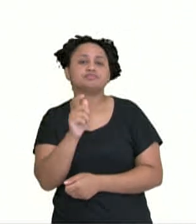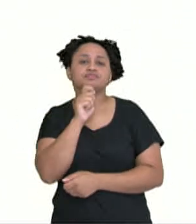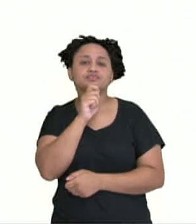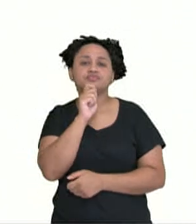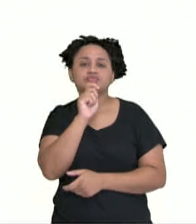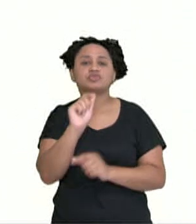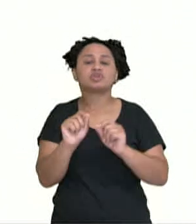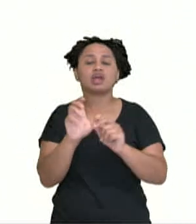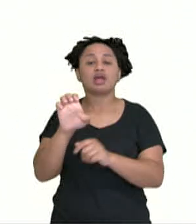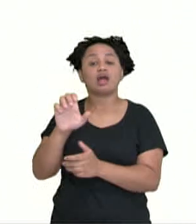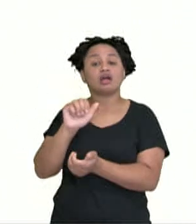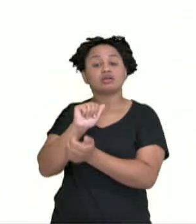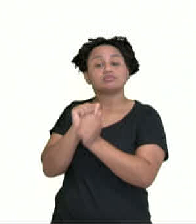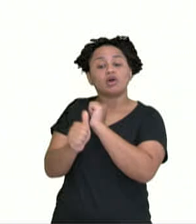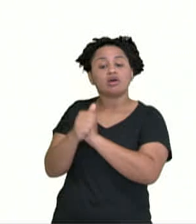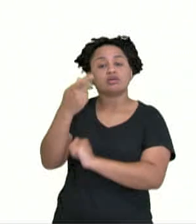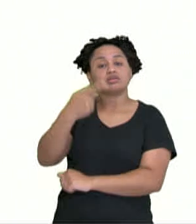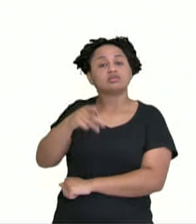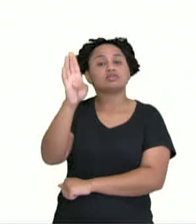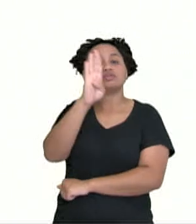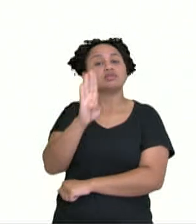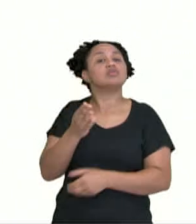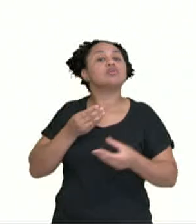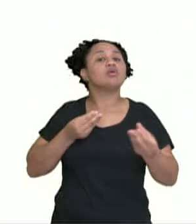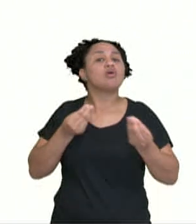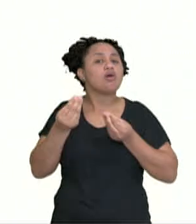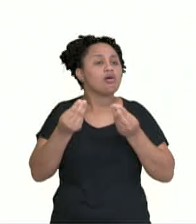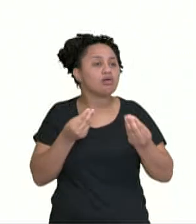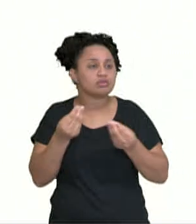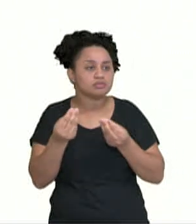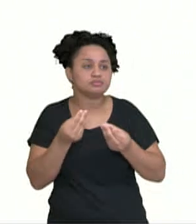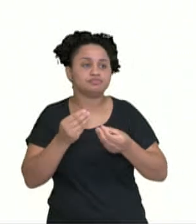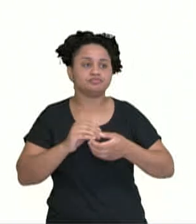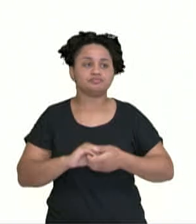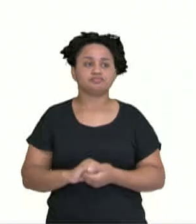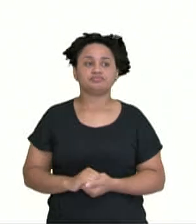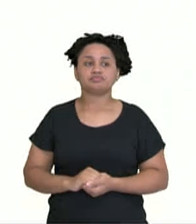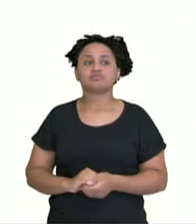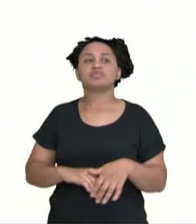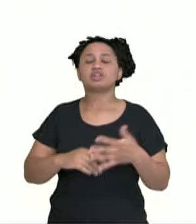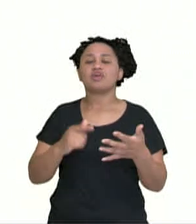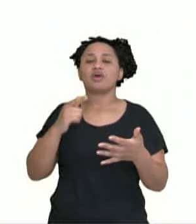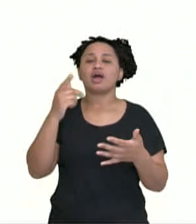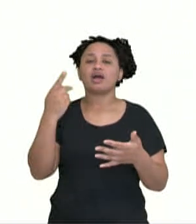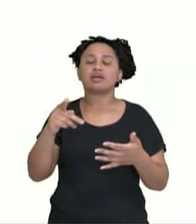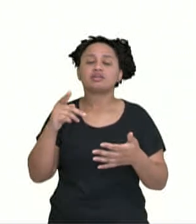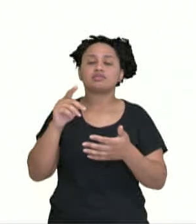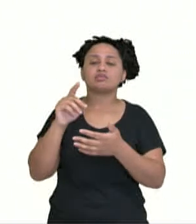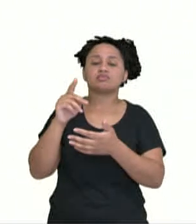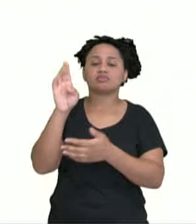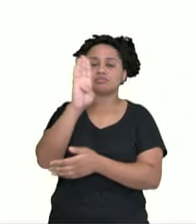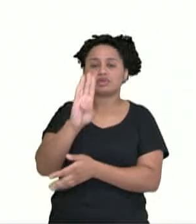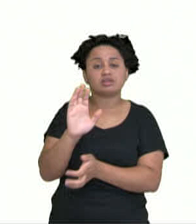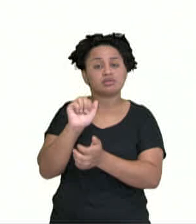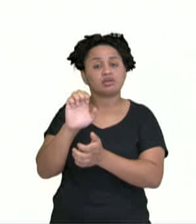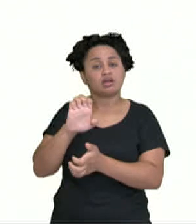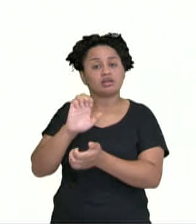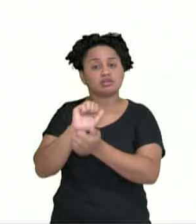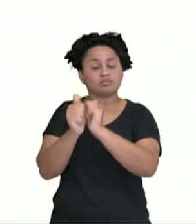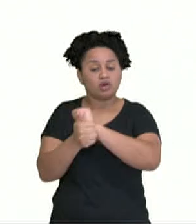dos esportes aqui no Brasil, tá? Então os esportes têm chamado a atenção de muitos